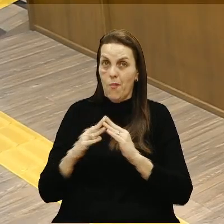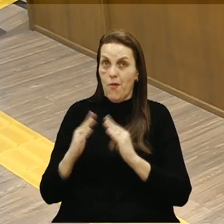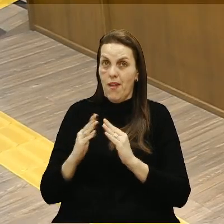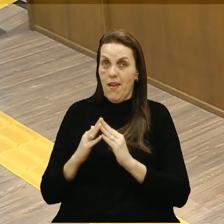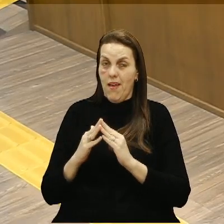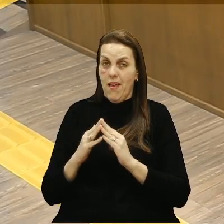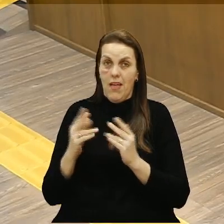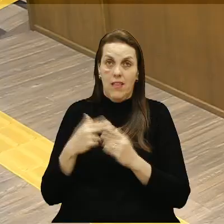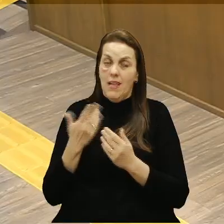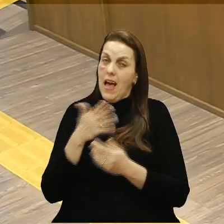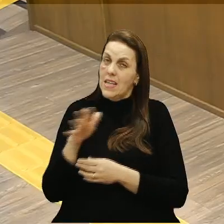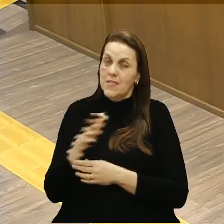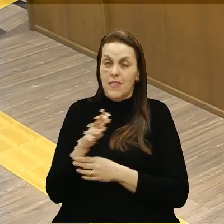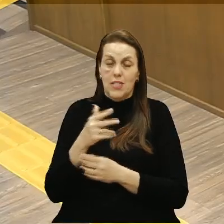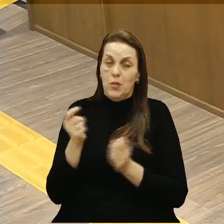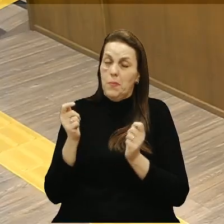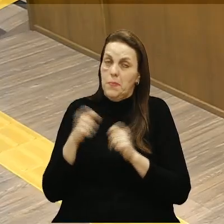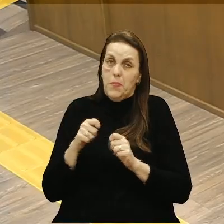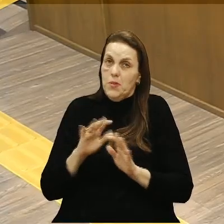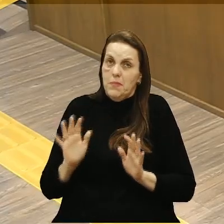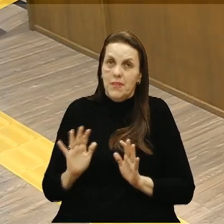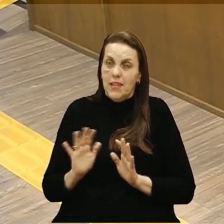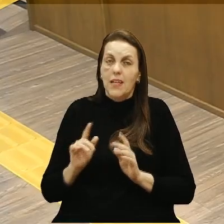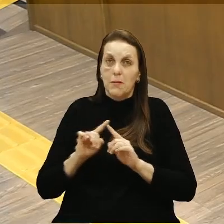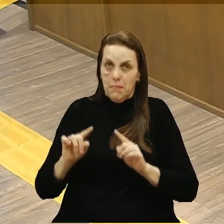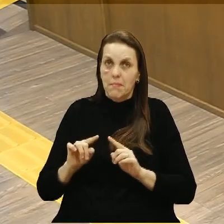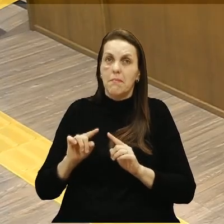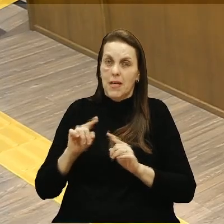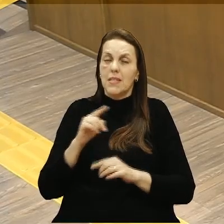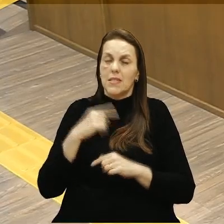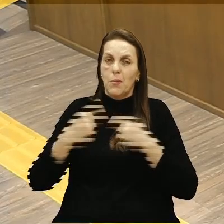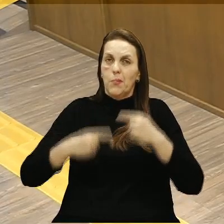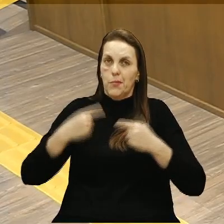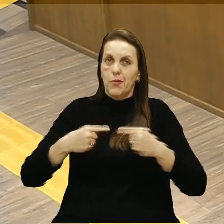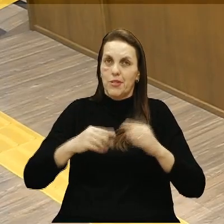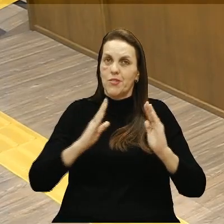isso é possível, mas o ideal é que a política habitacional se preocupe com isso.